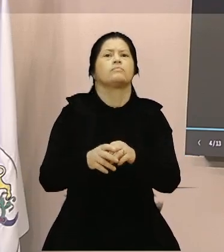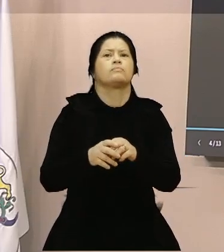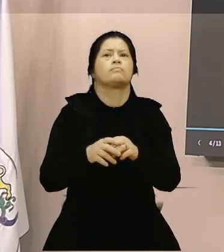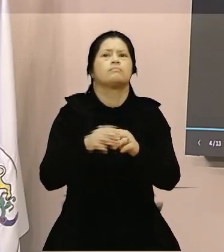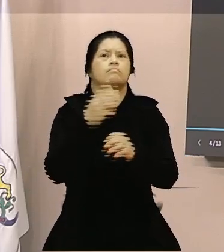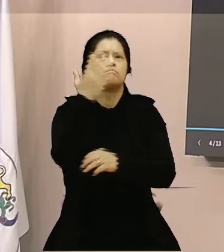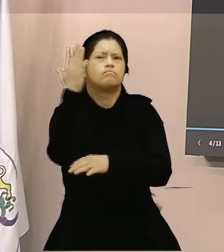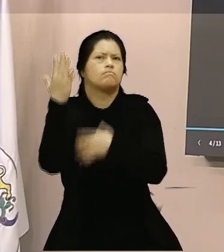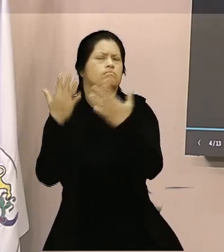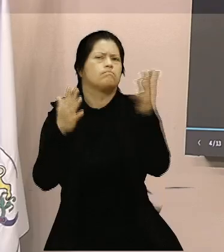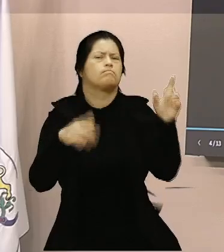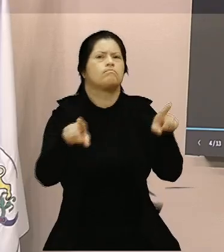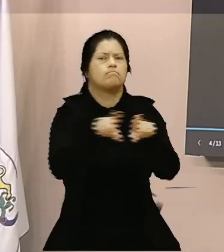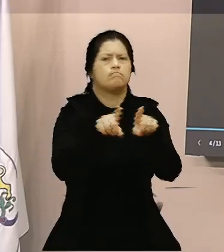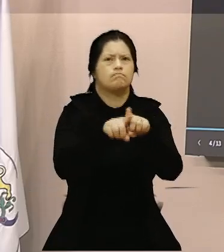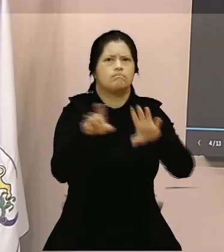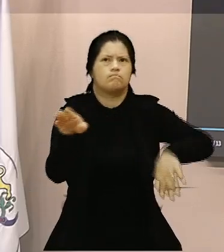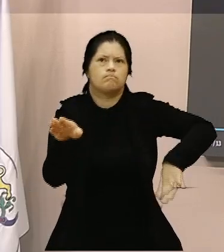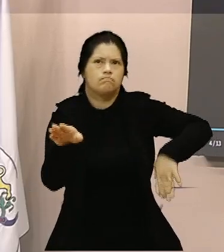litoral, das praias, né?